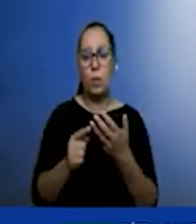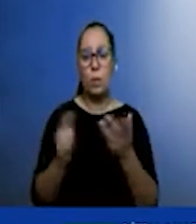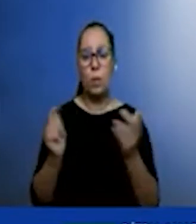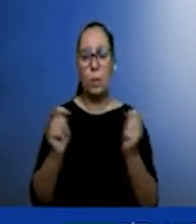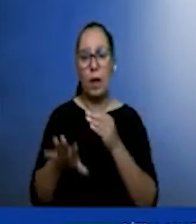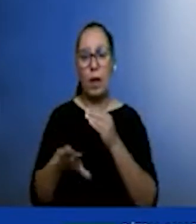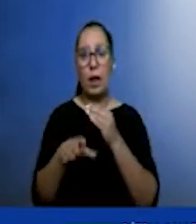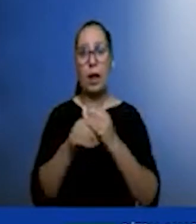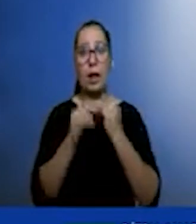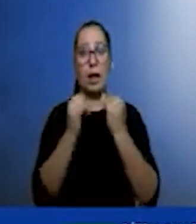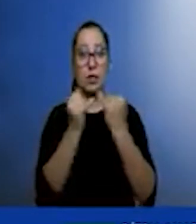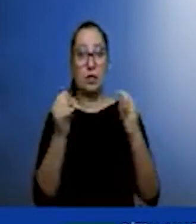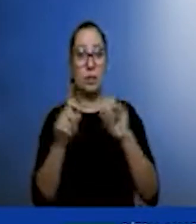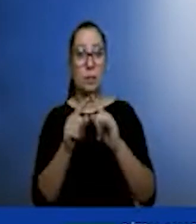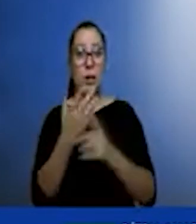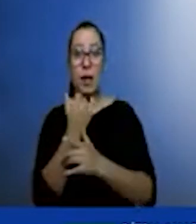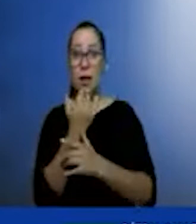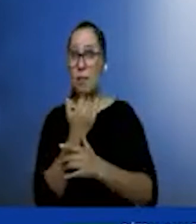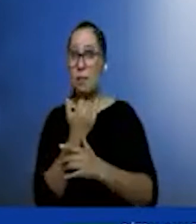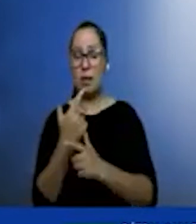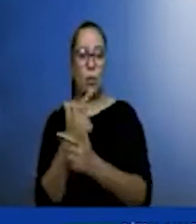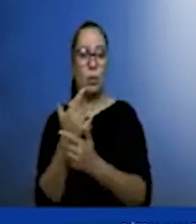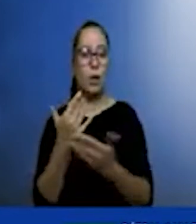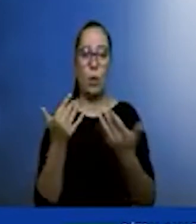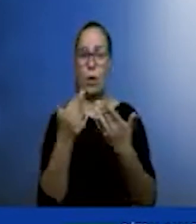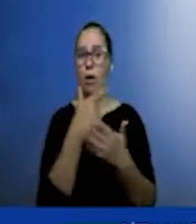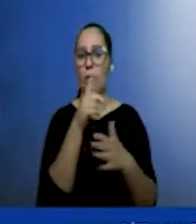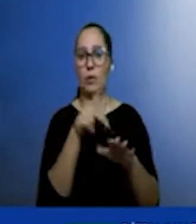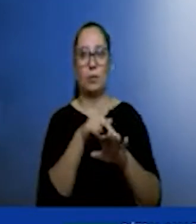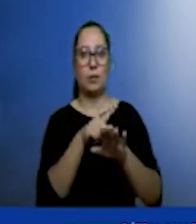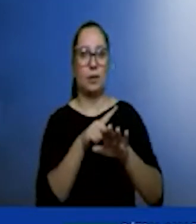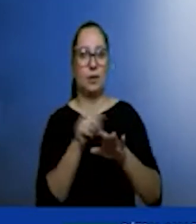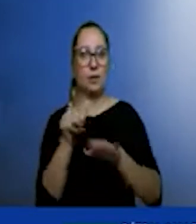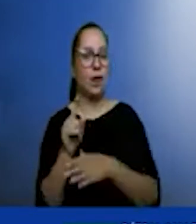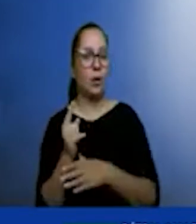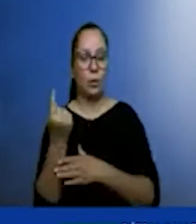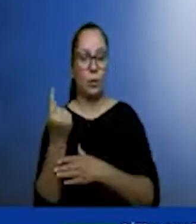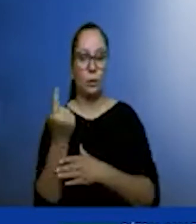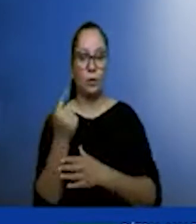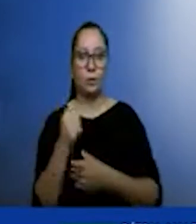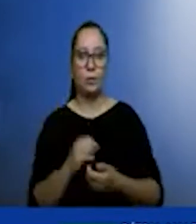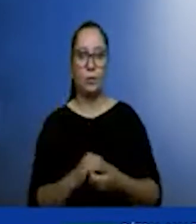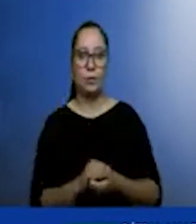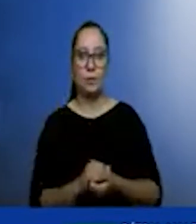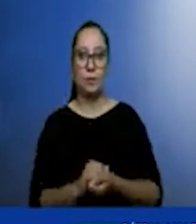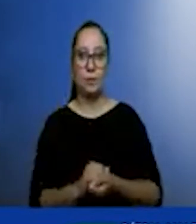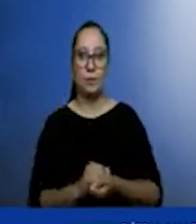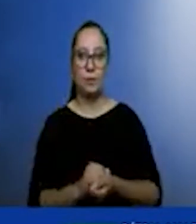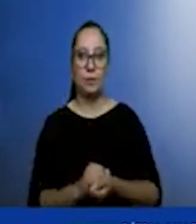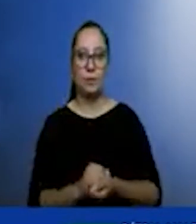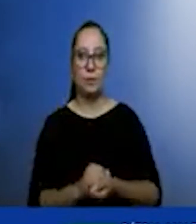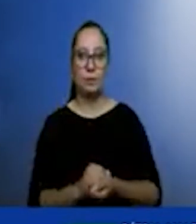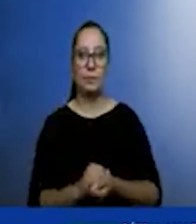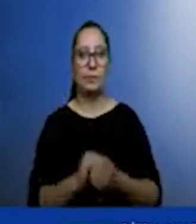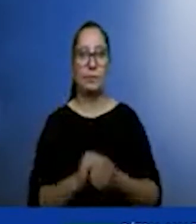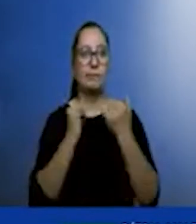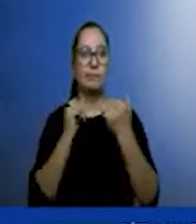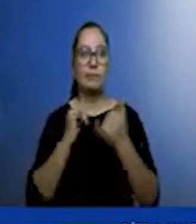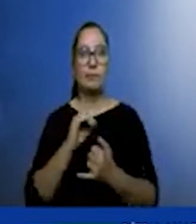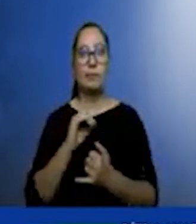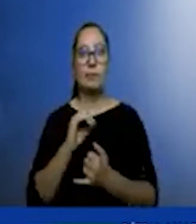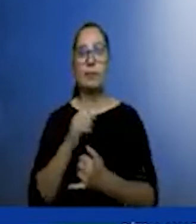alimento incomparável. E aí, falando um pouquinho aqui né, do etanol e da